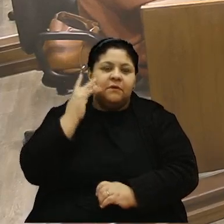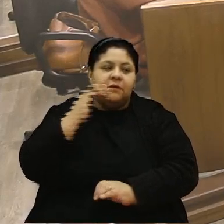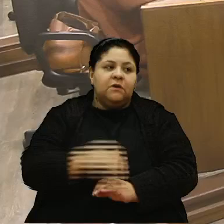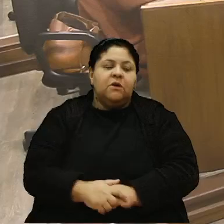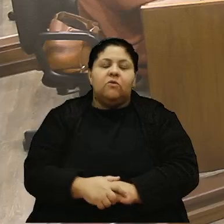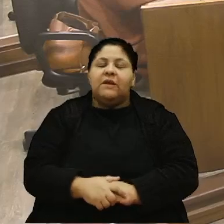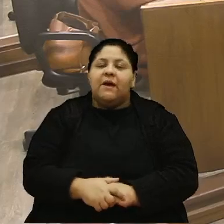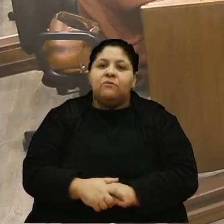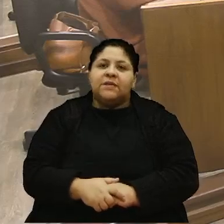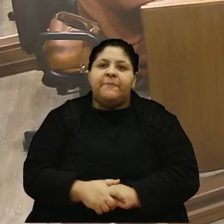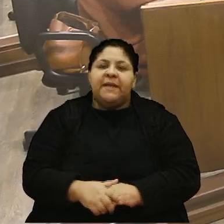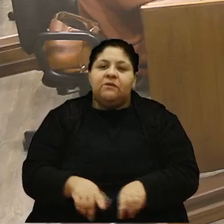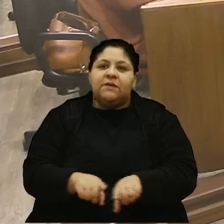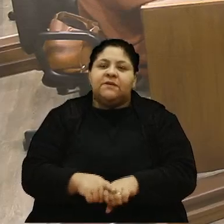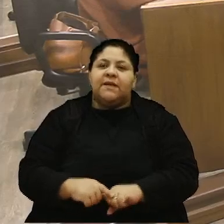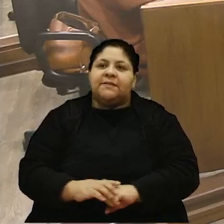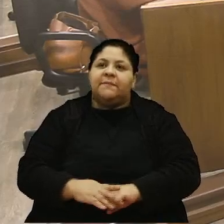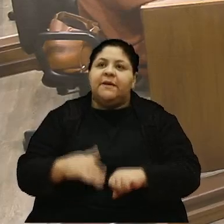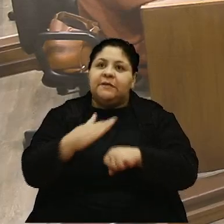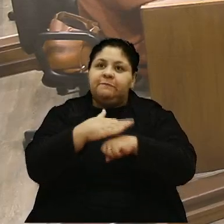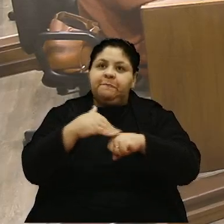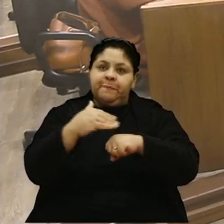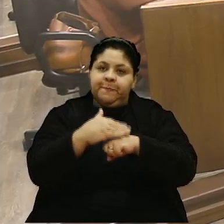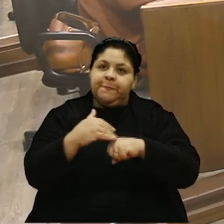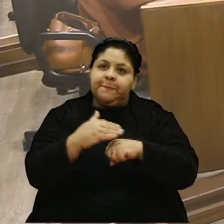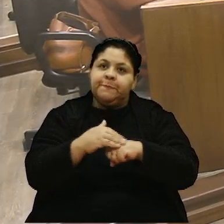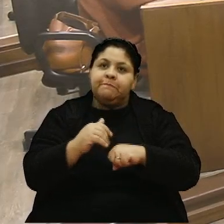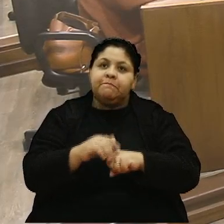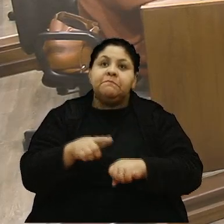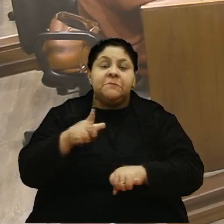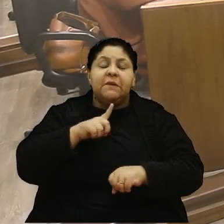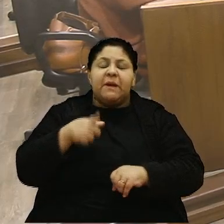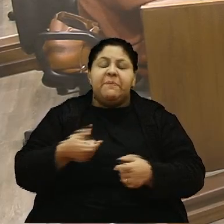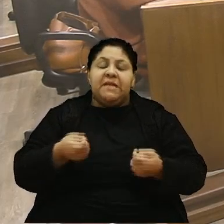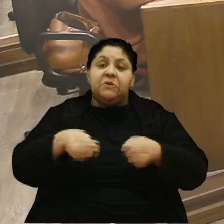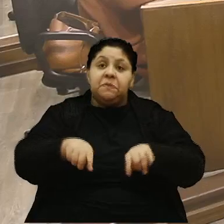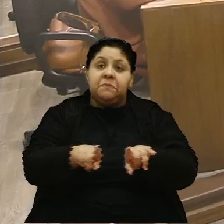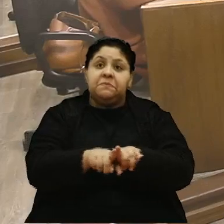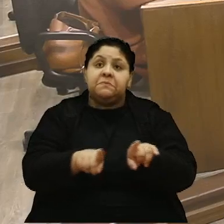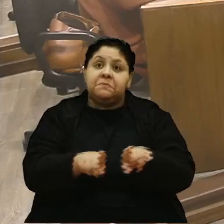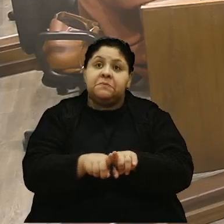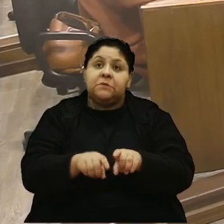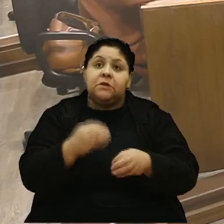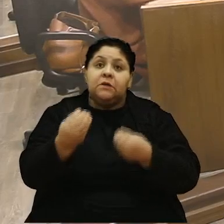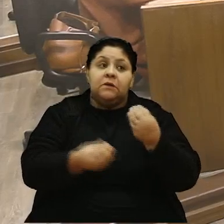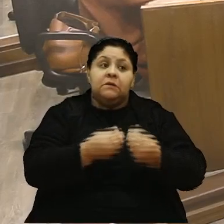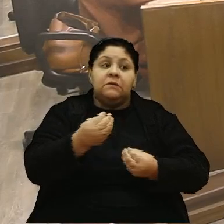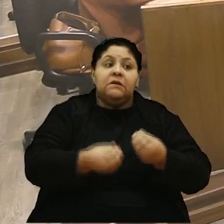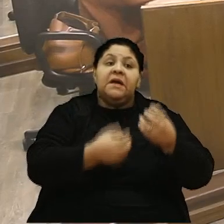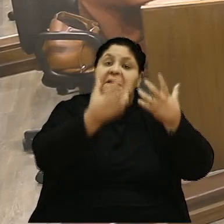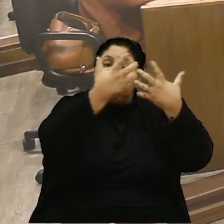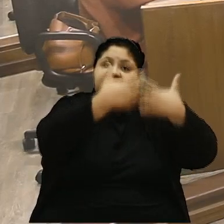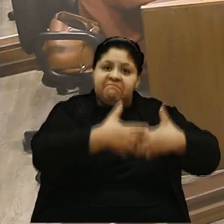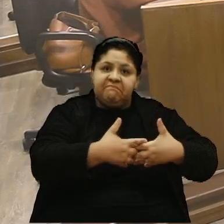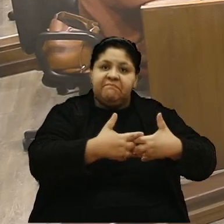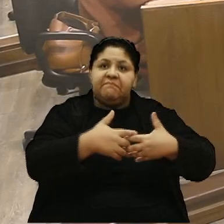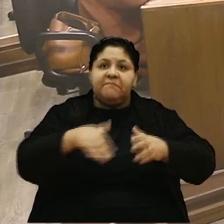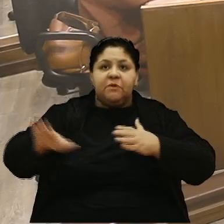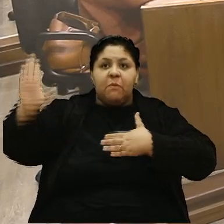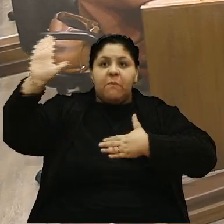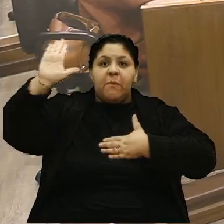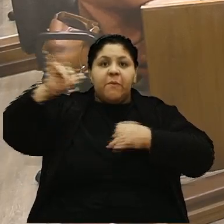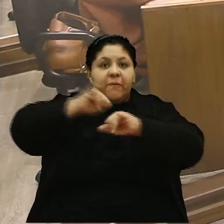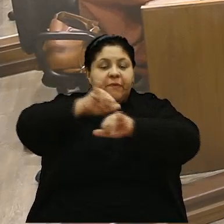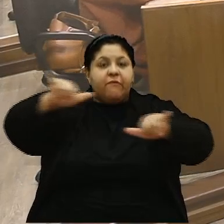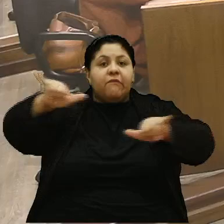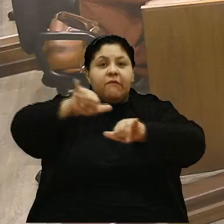E eu não digo assim que deveria estar tudo pronto, tudo funcionamento, porque uma promessa de campanha ainda